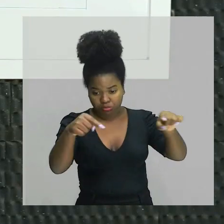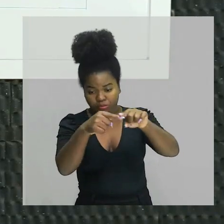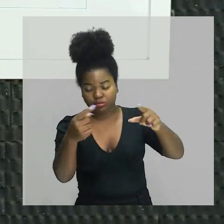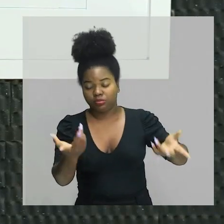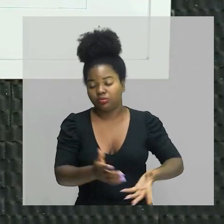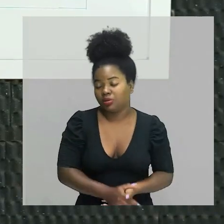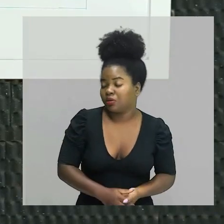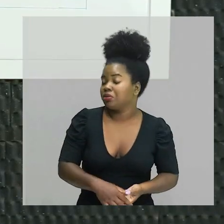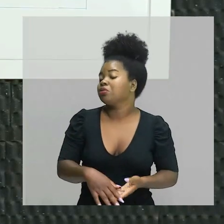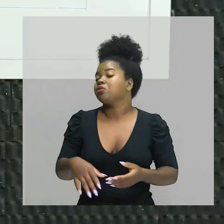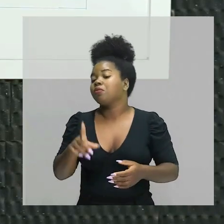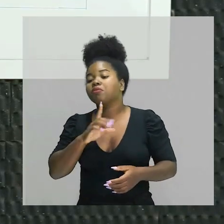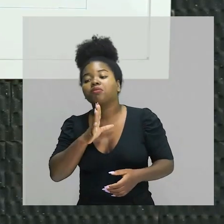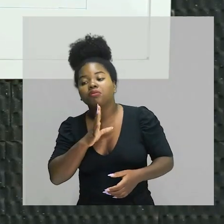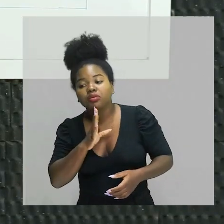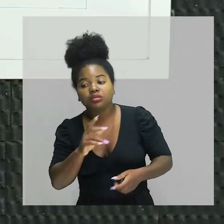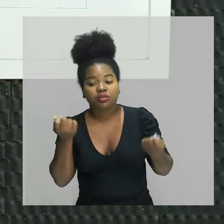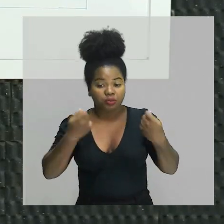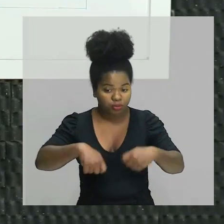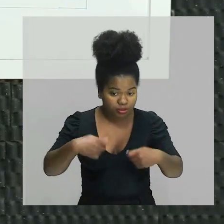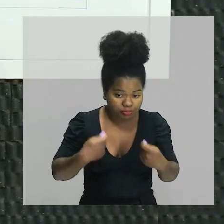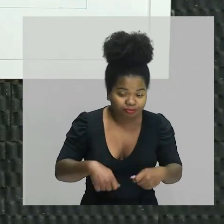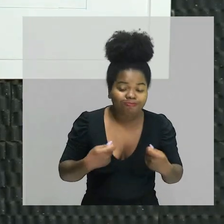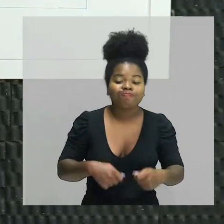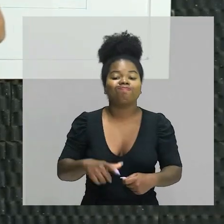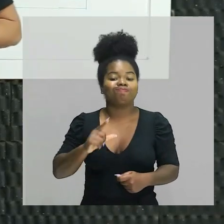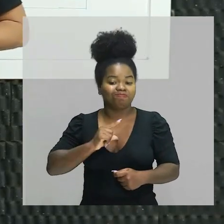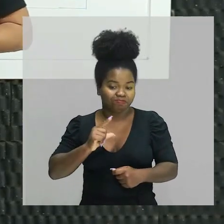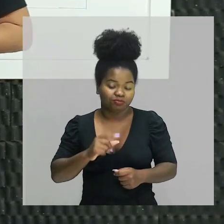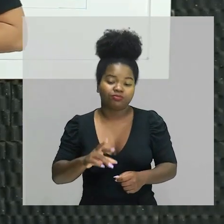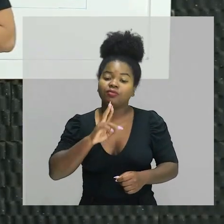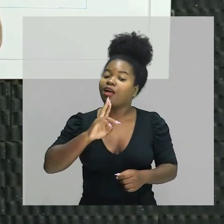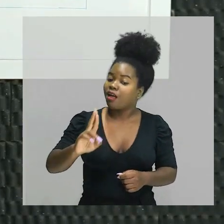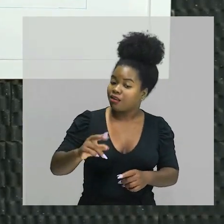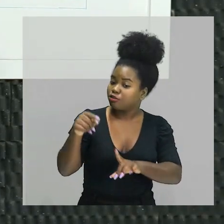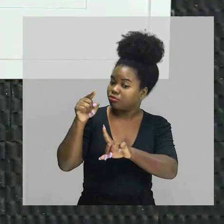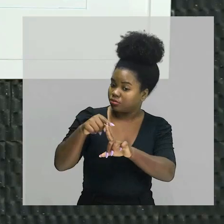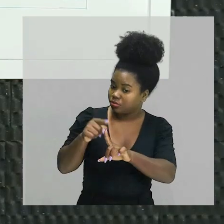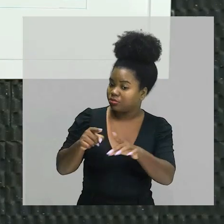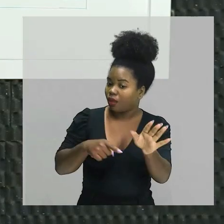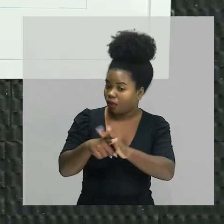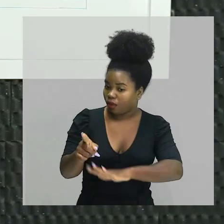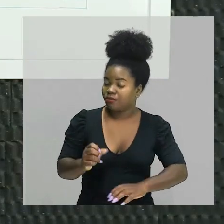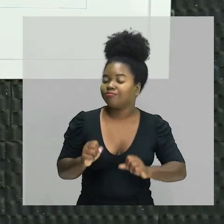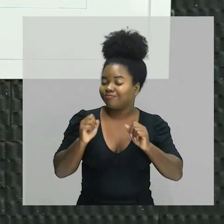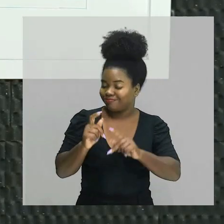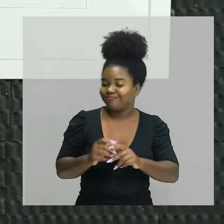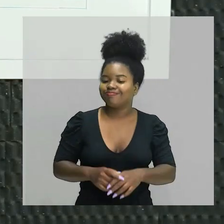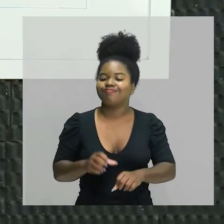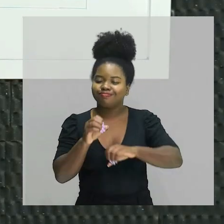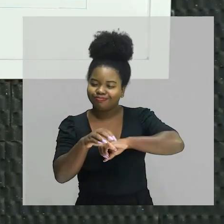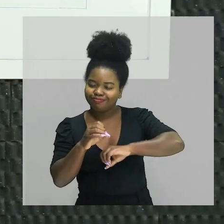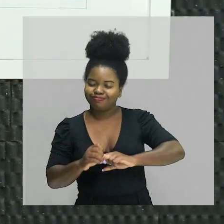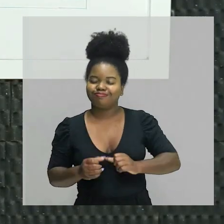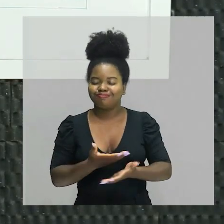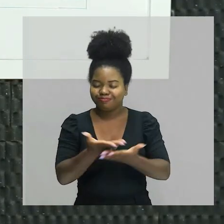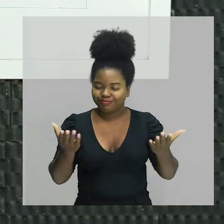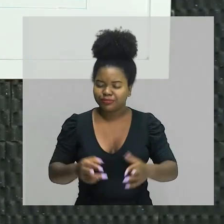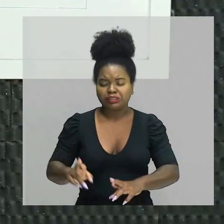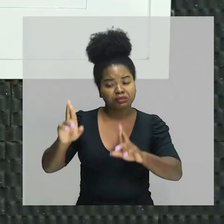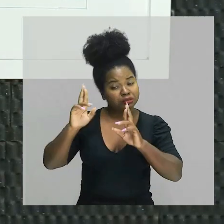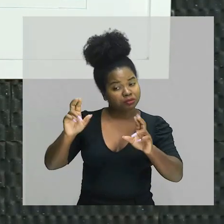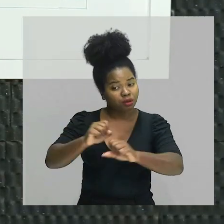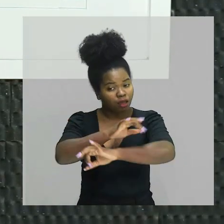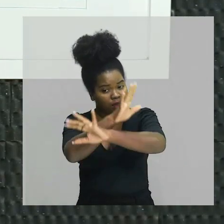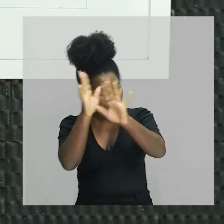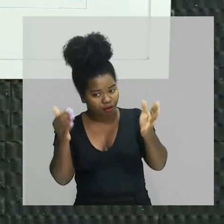são conhecimentos que eu precisaria ter para responder esse tipo aí de questão. Beleza, galera? Então eu espero que tenha